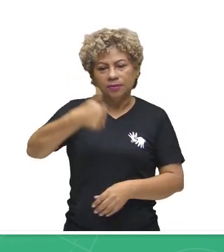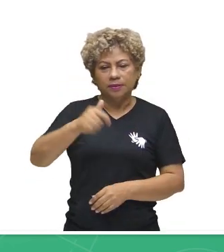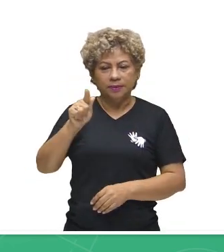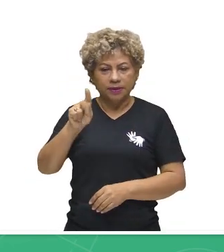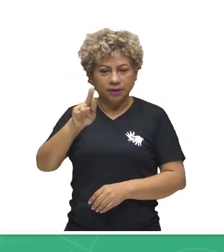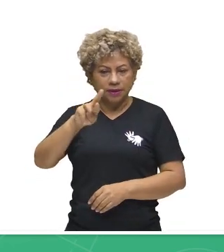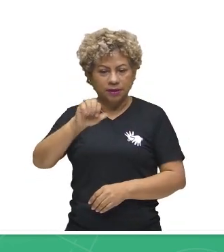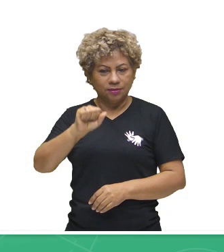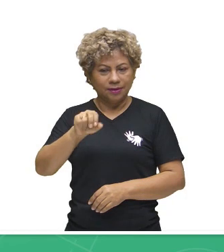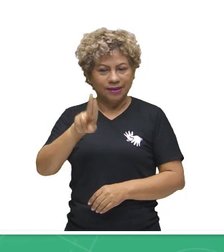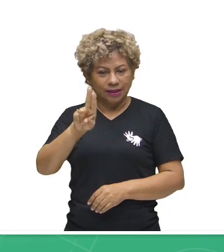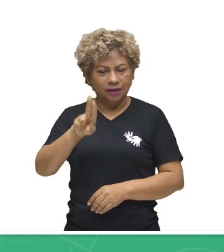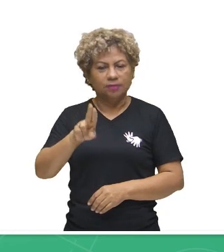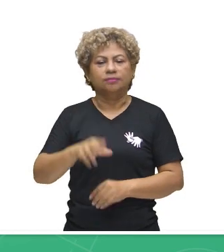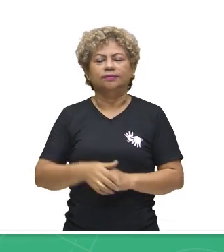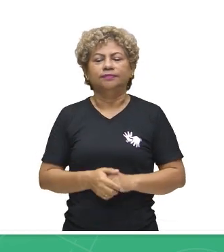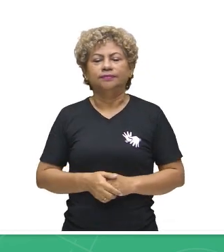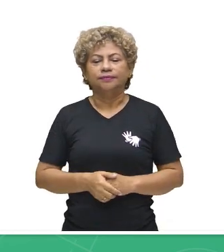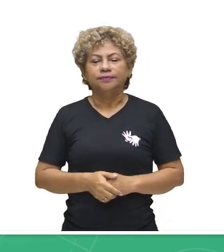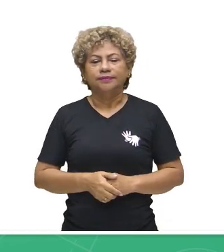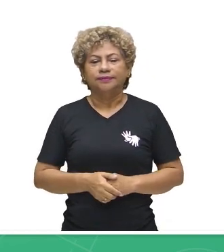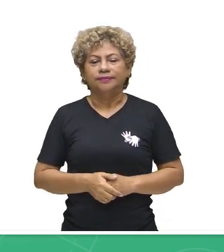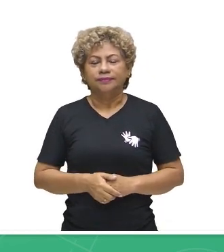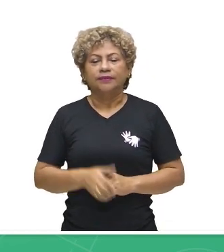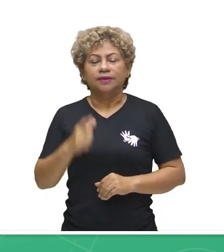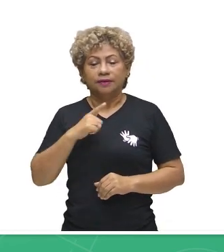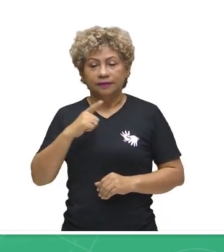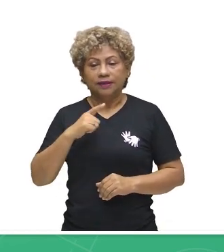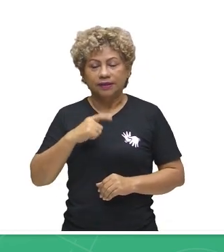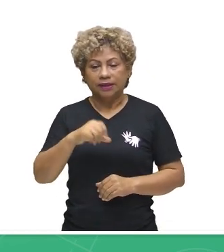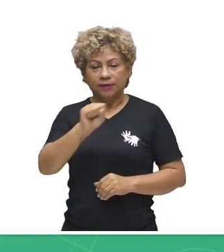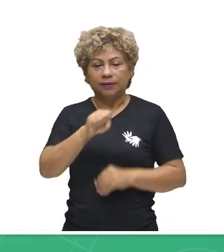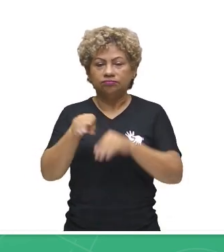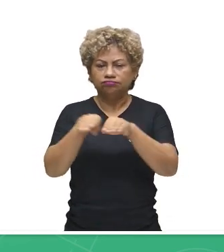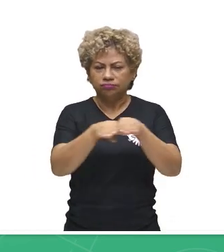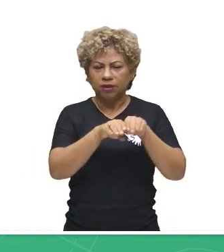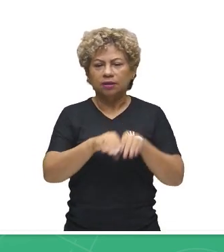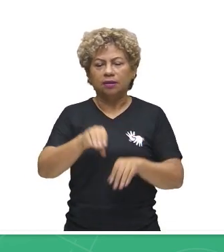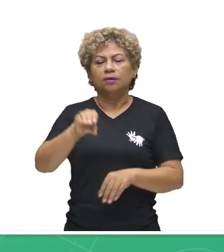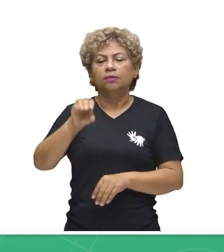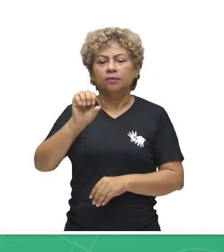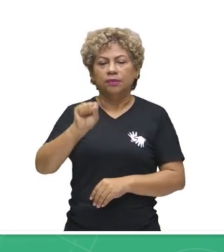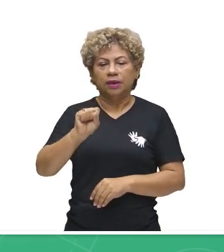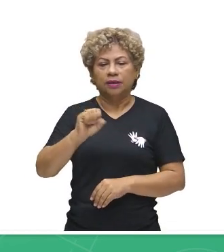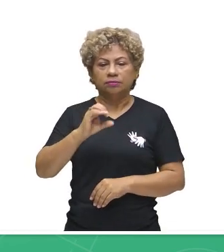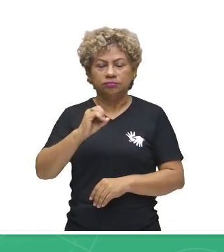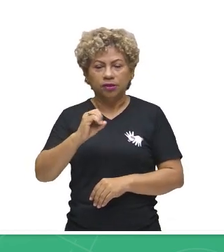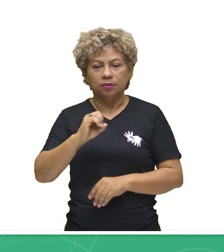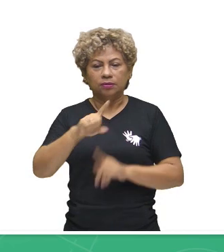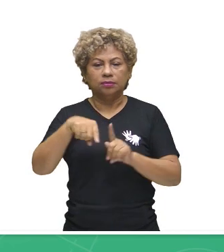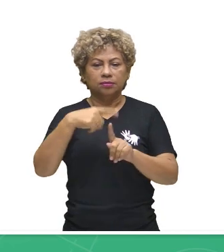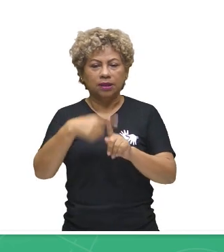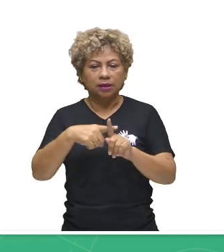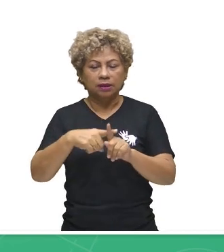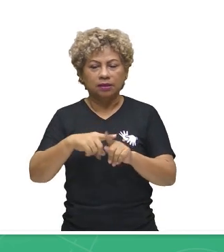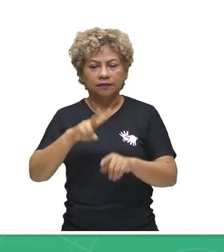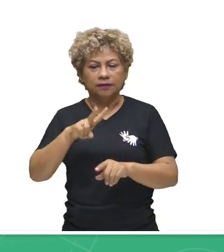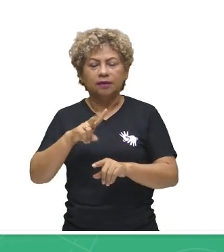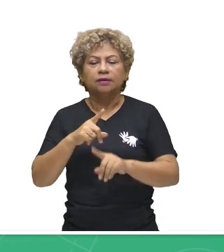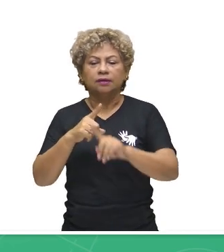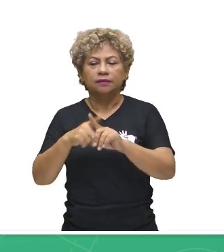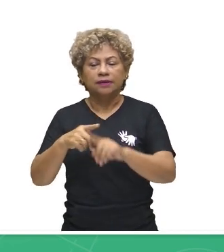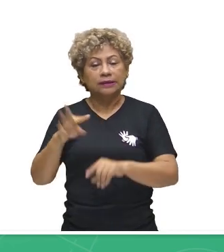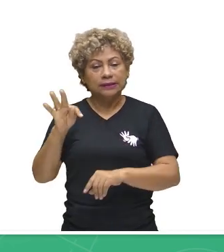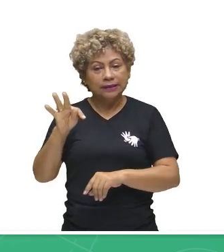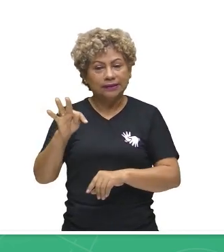espaço final vai ser igual o espaço inicial mais a